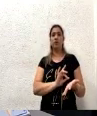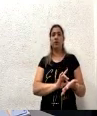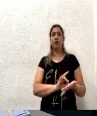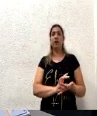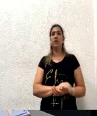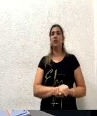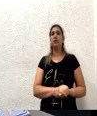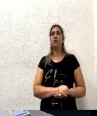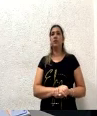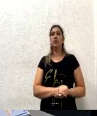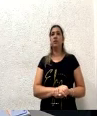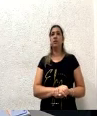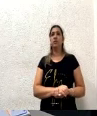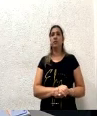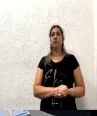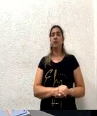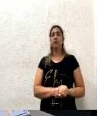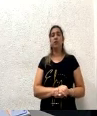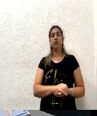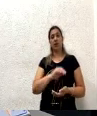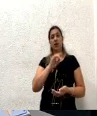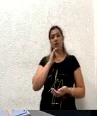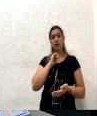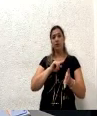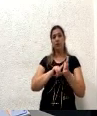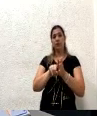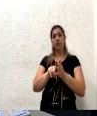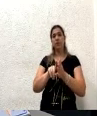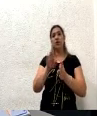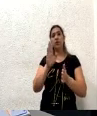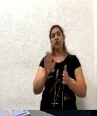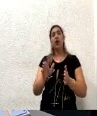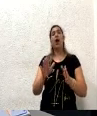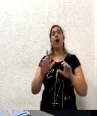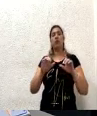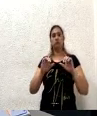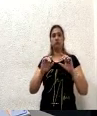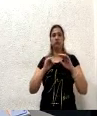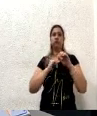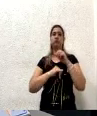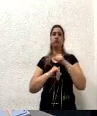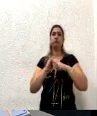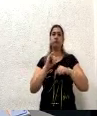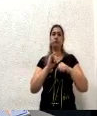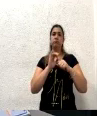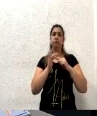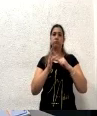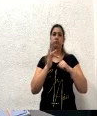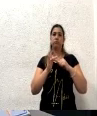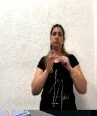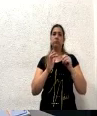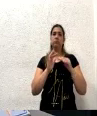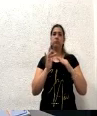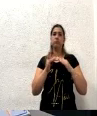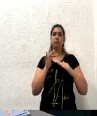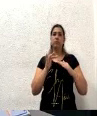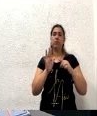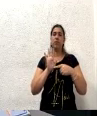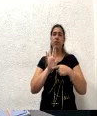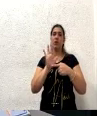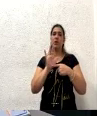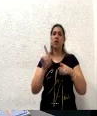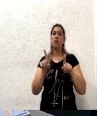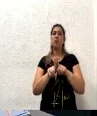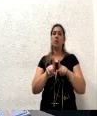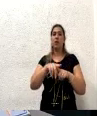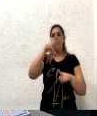anunciando essa notícia aí, já está nas redes sociais. O prefeito também compartilhou lá essa